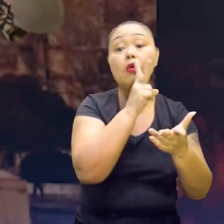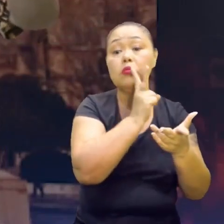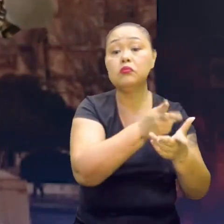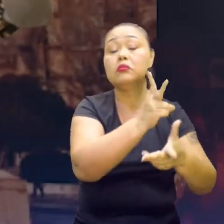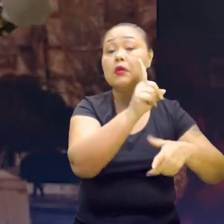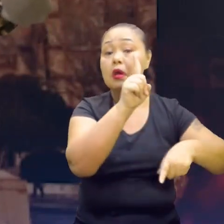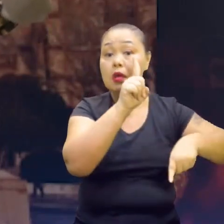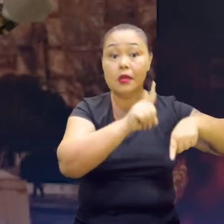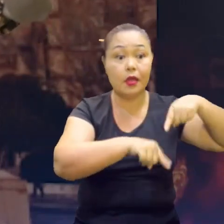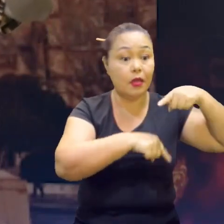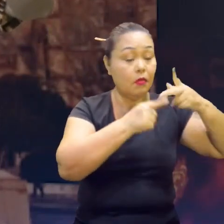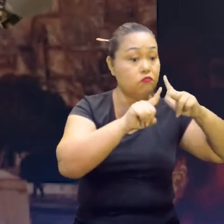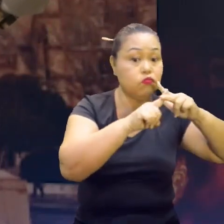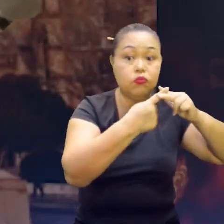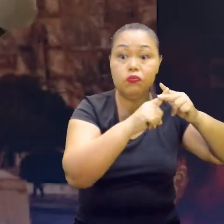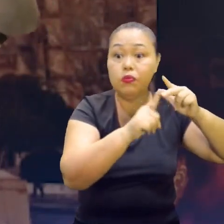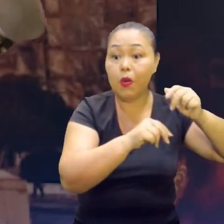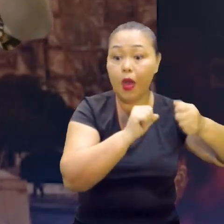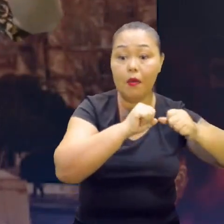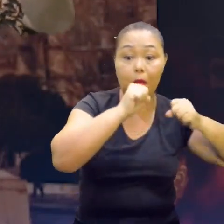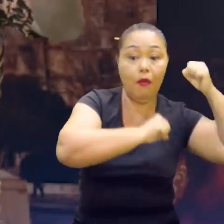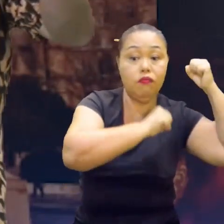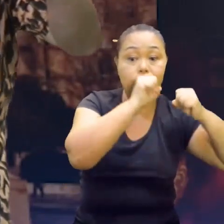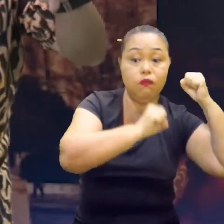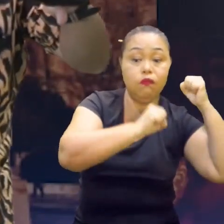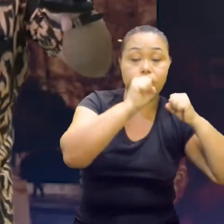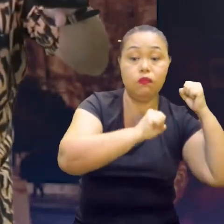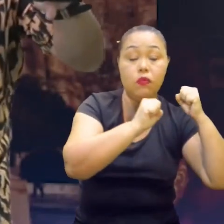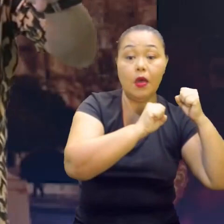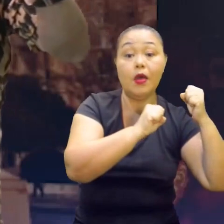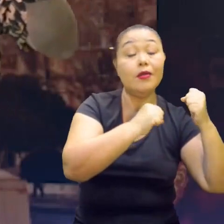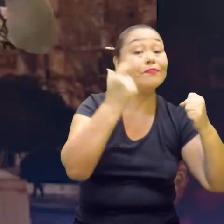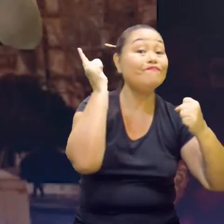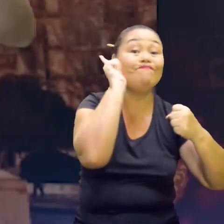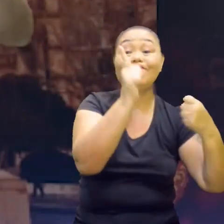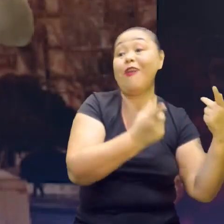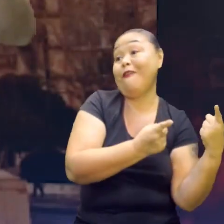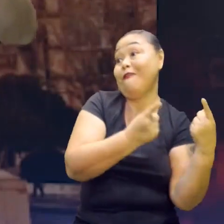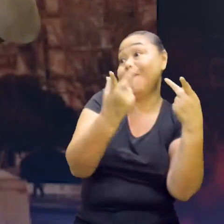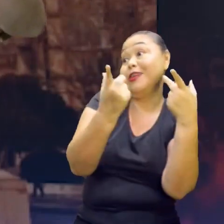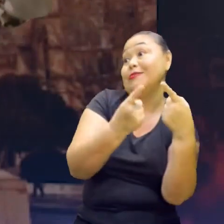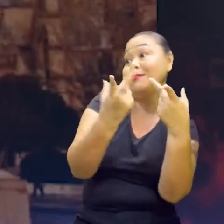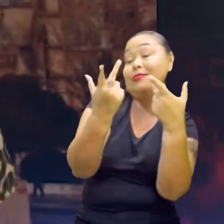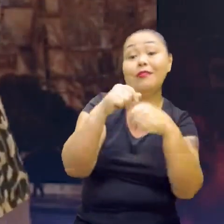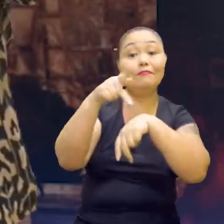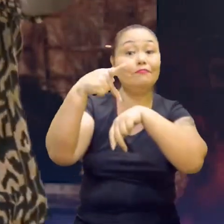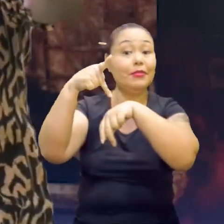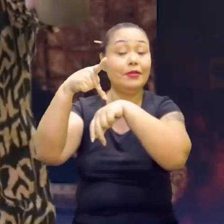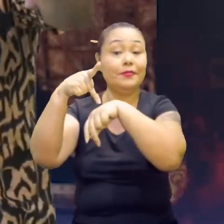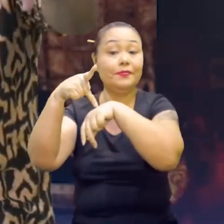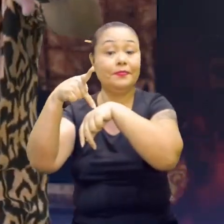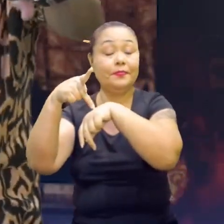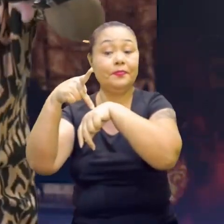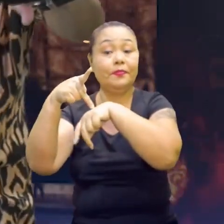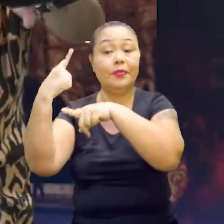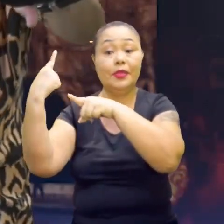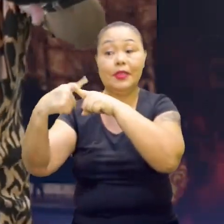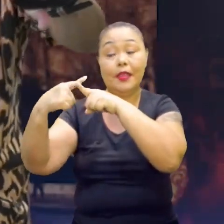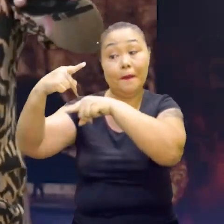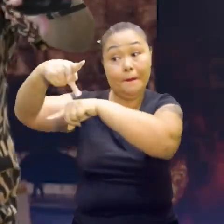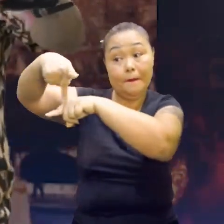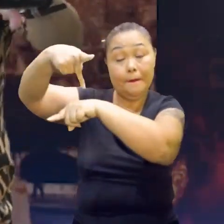os seus produtos, mas não conseguiram vender para os países que se envolveram na guerra. Porque esses países estavam querendo